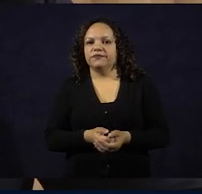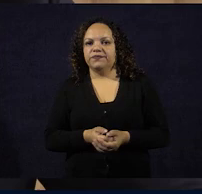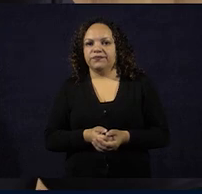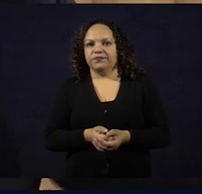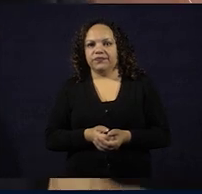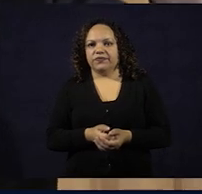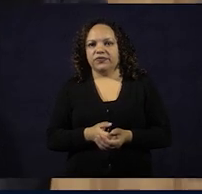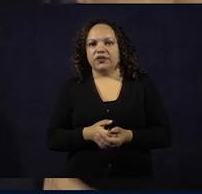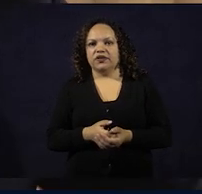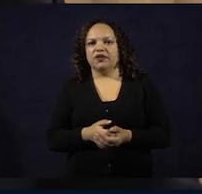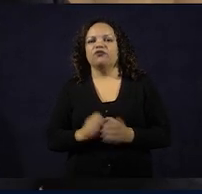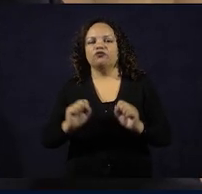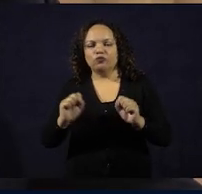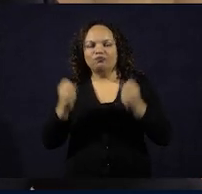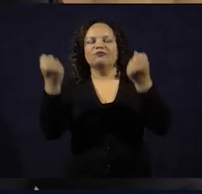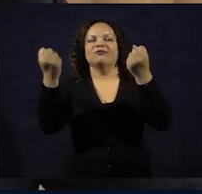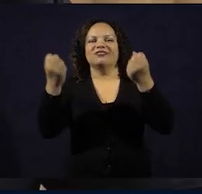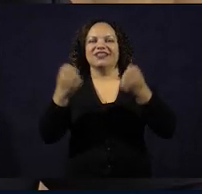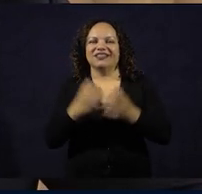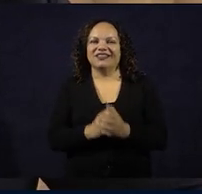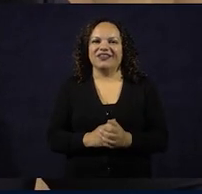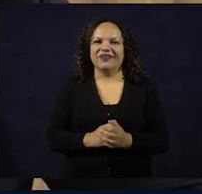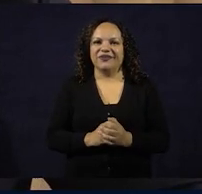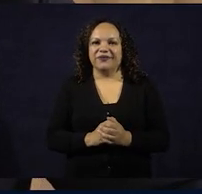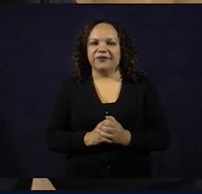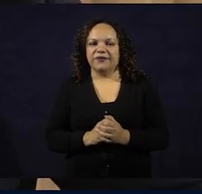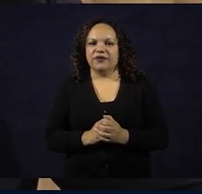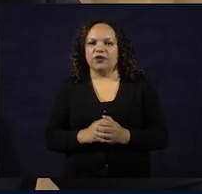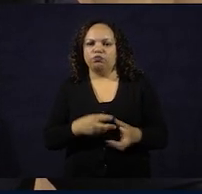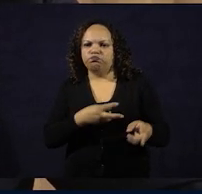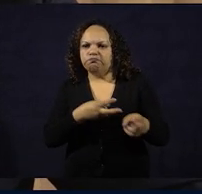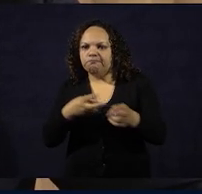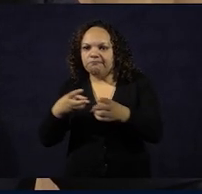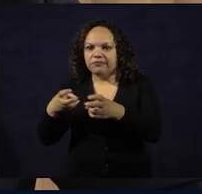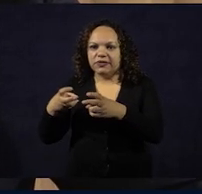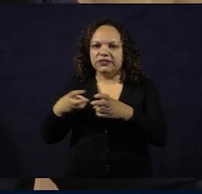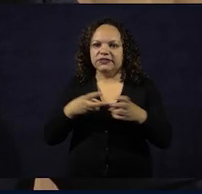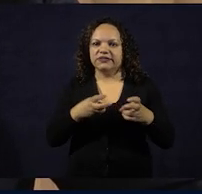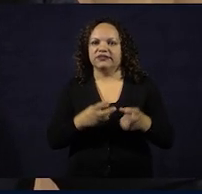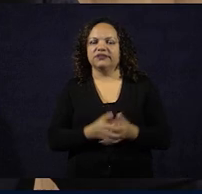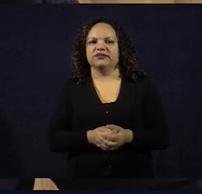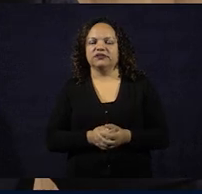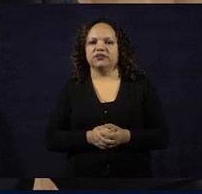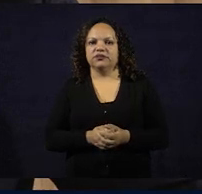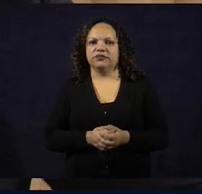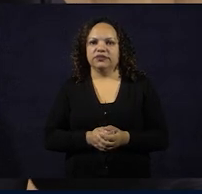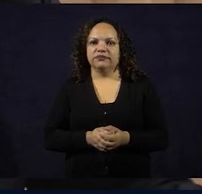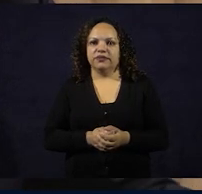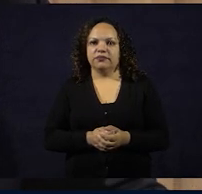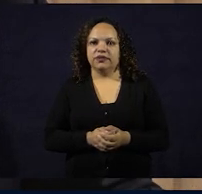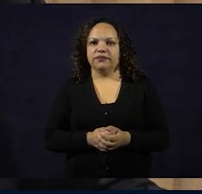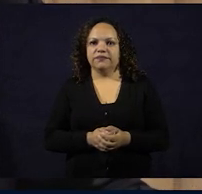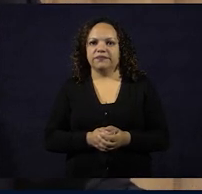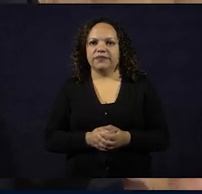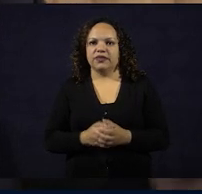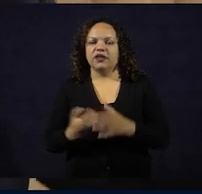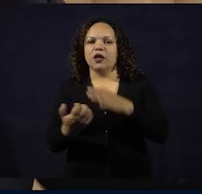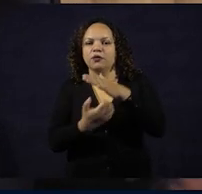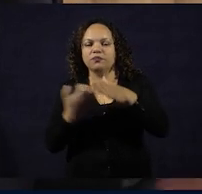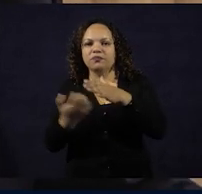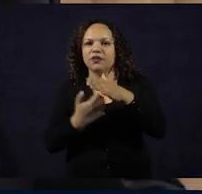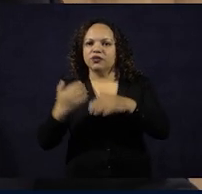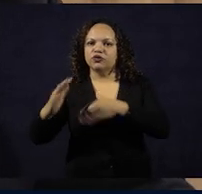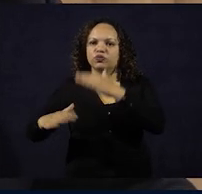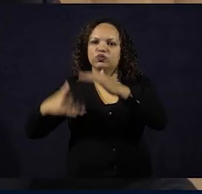e teve muito sucesso com Prazo Longo então isso a gente percebeu e e a empresa acaba